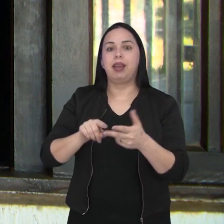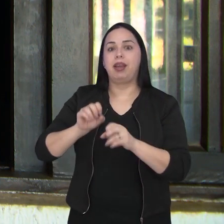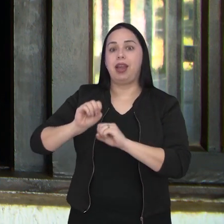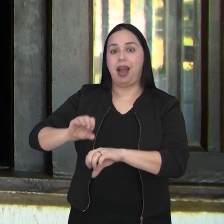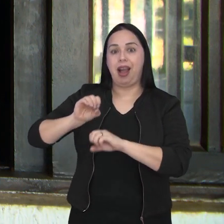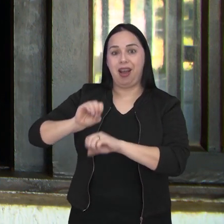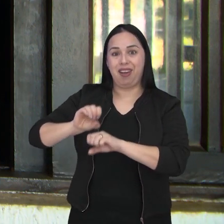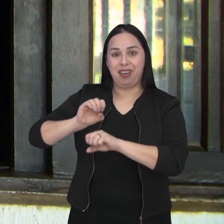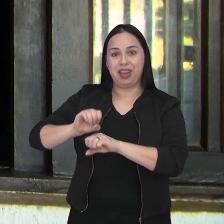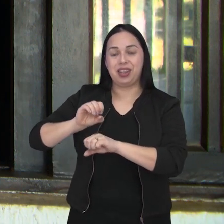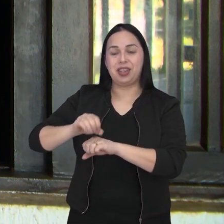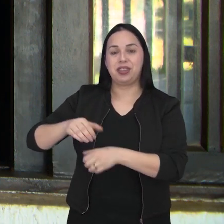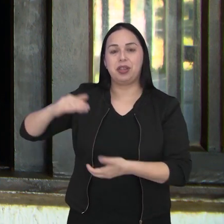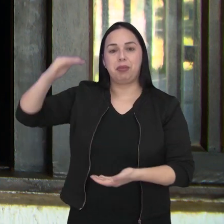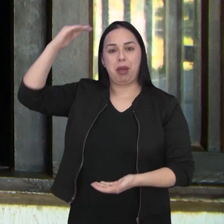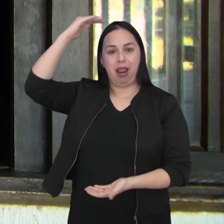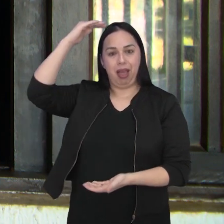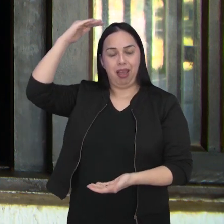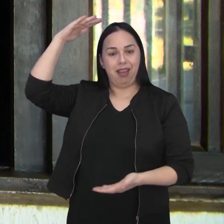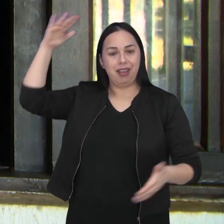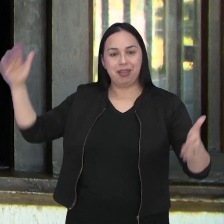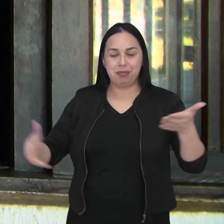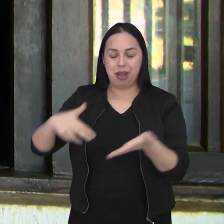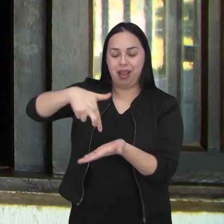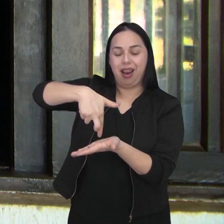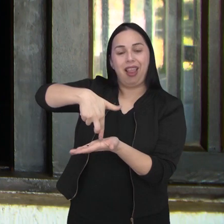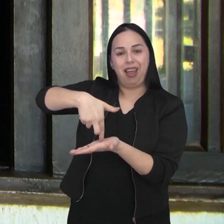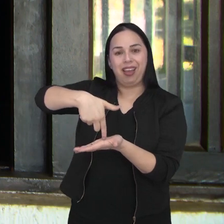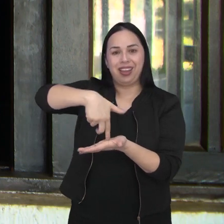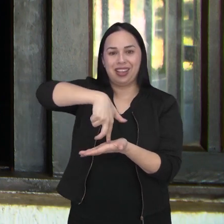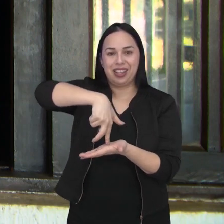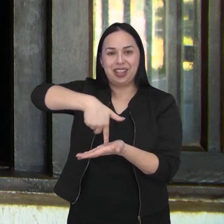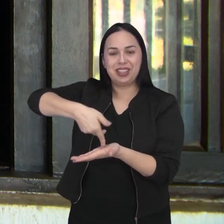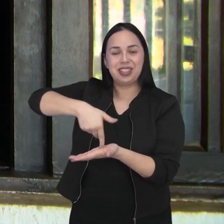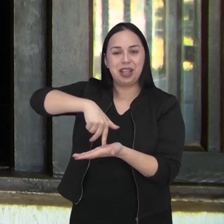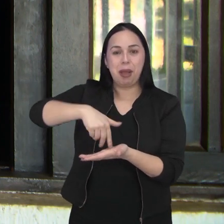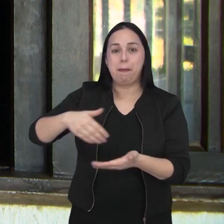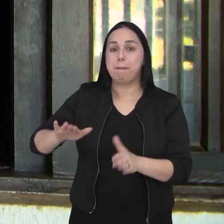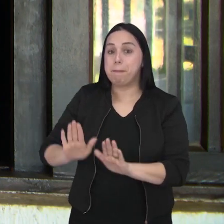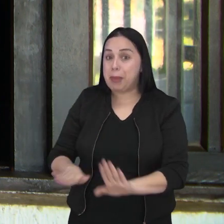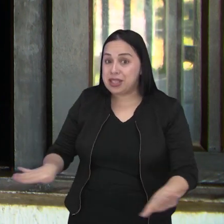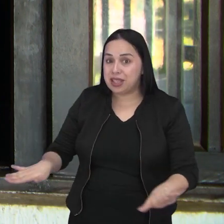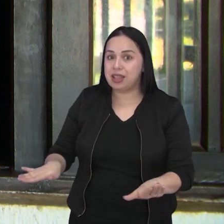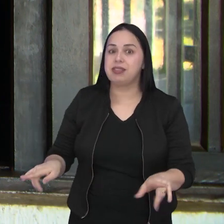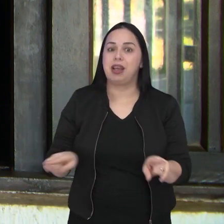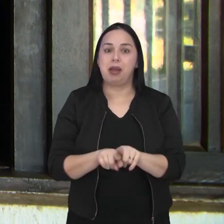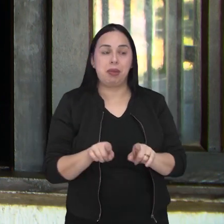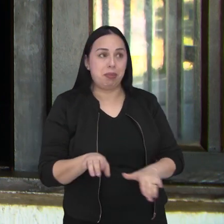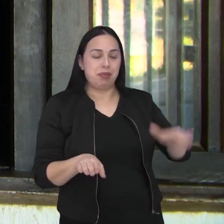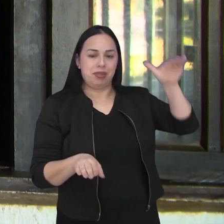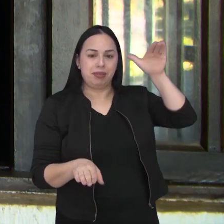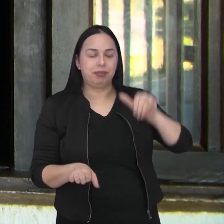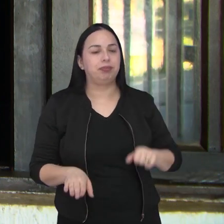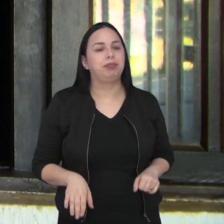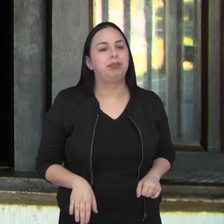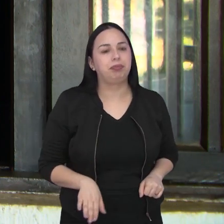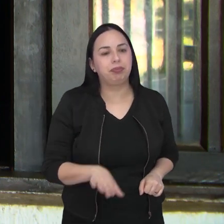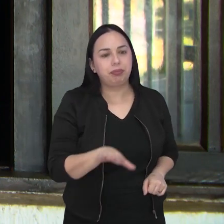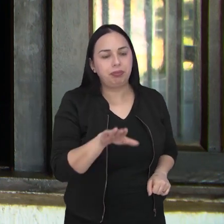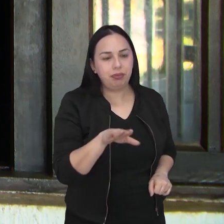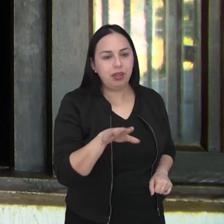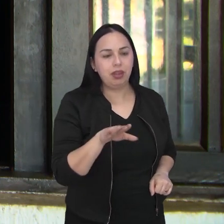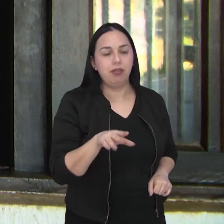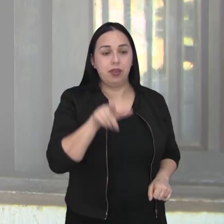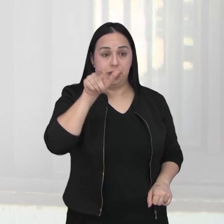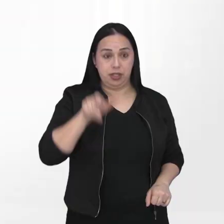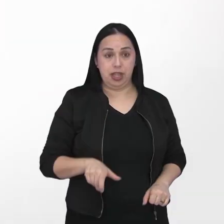Campos. A gente tem aulas de balé infantil, balé baby, temos jazz infantil e jazz